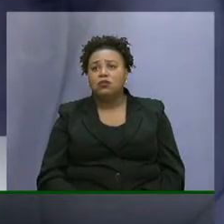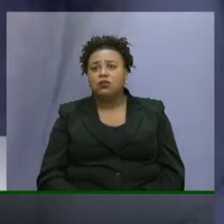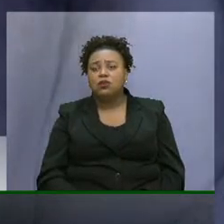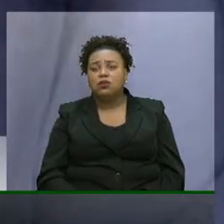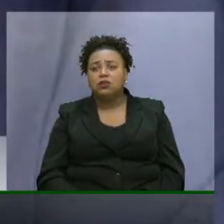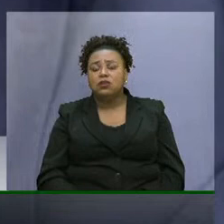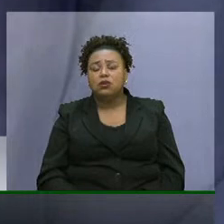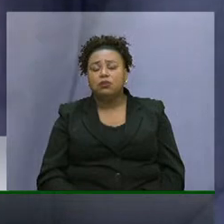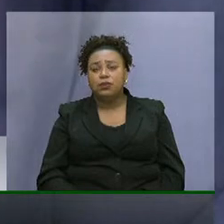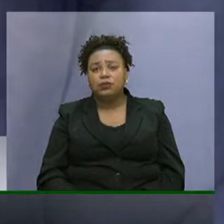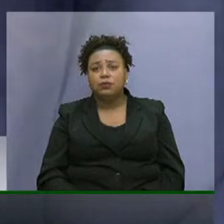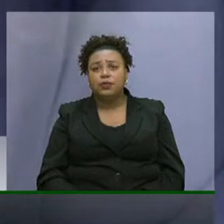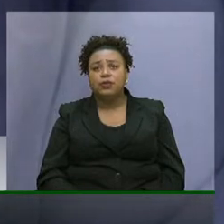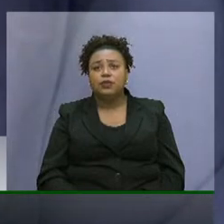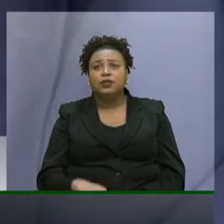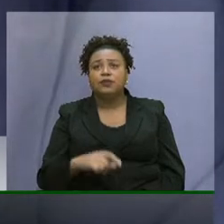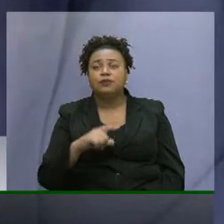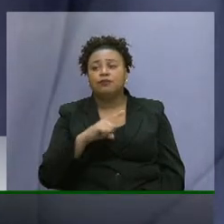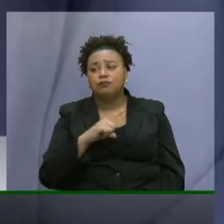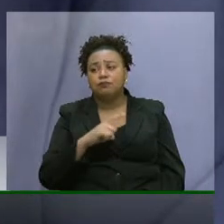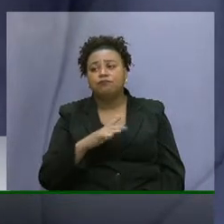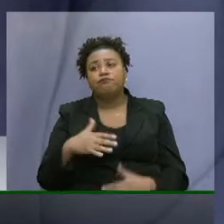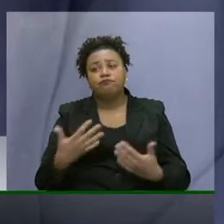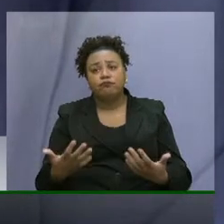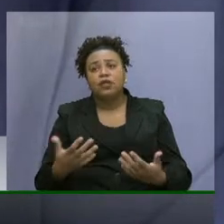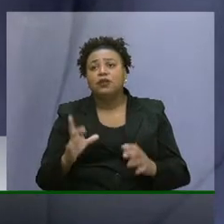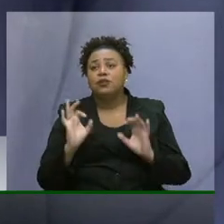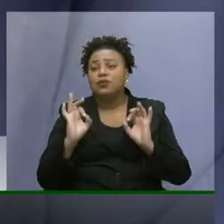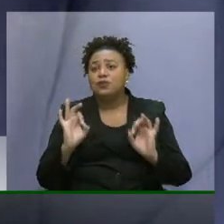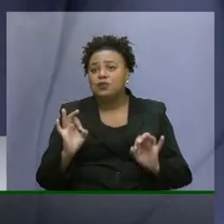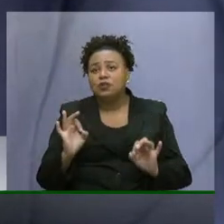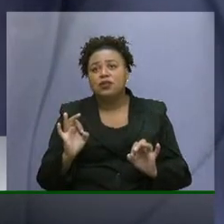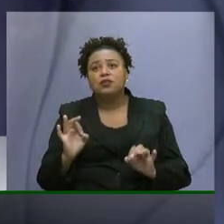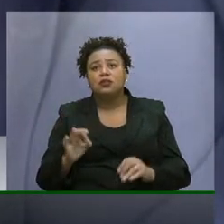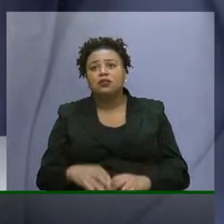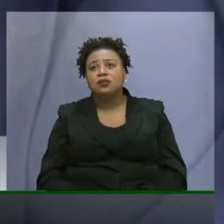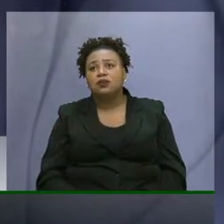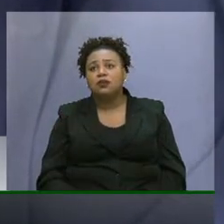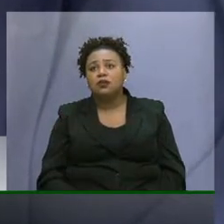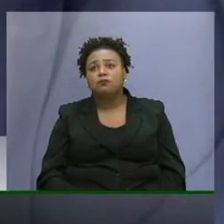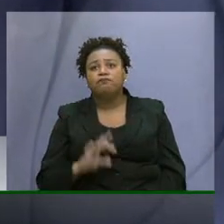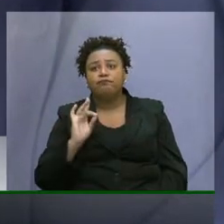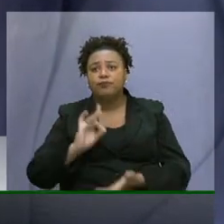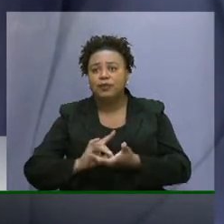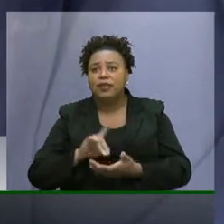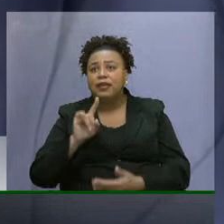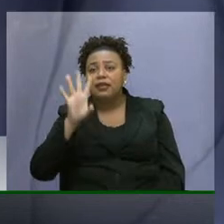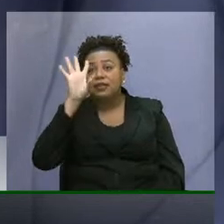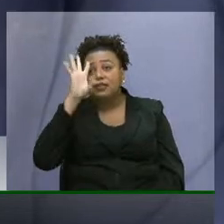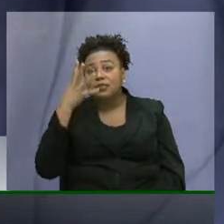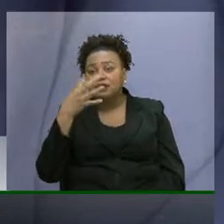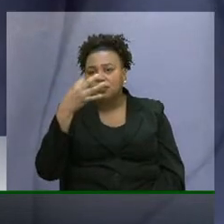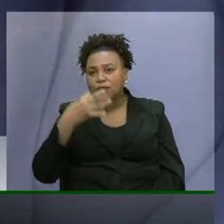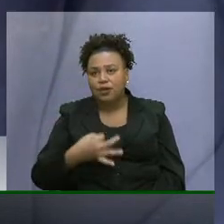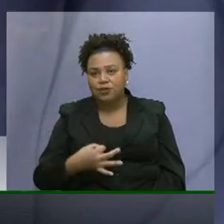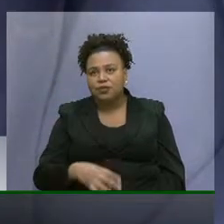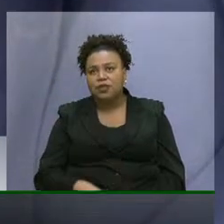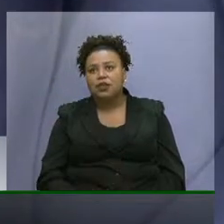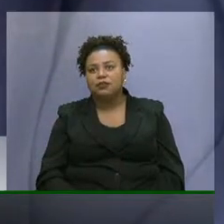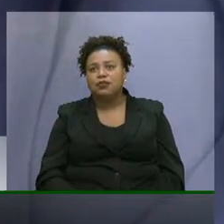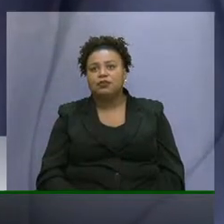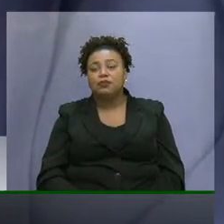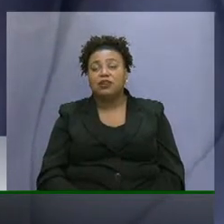derrota para o próprio governo. Então, eu tenho certeza que realmente foi a decisão correta, no tempo